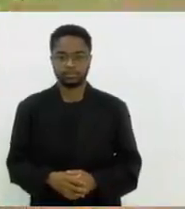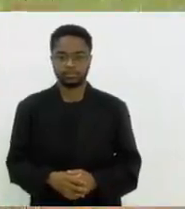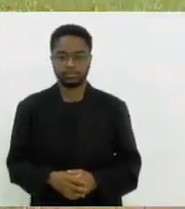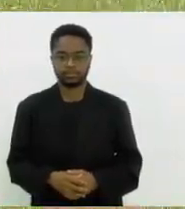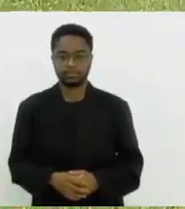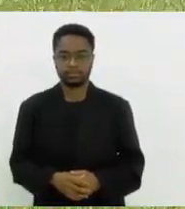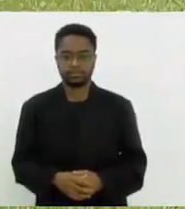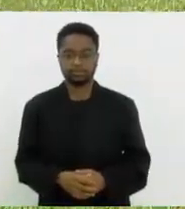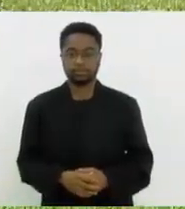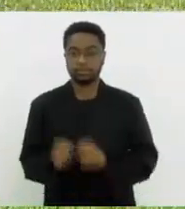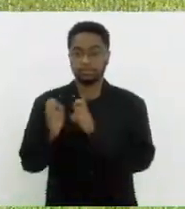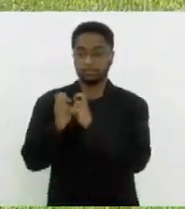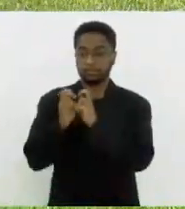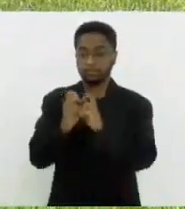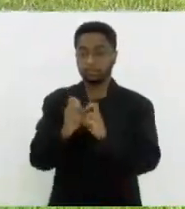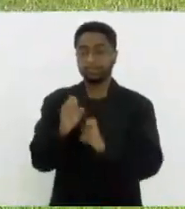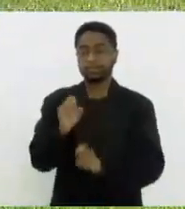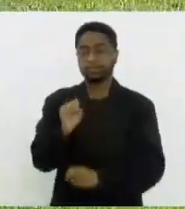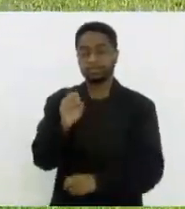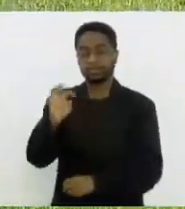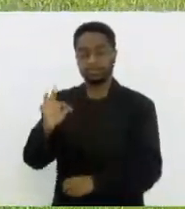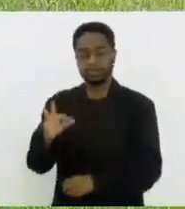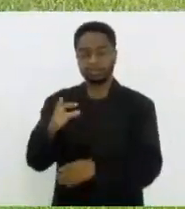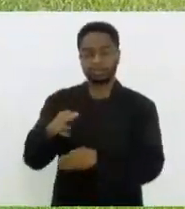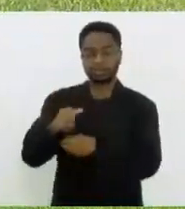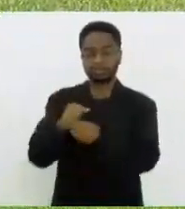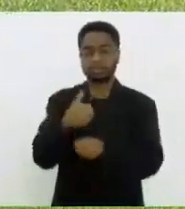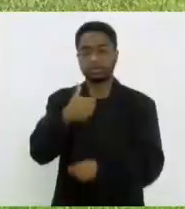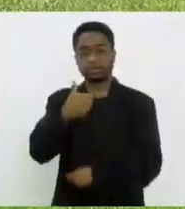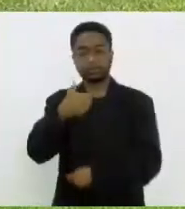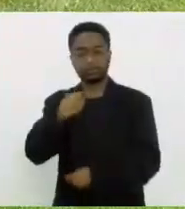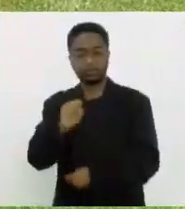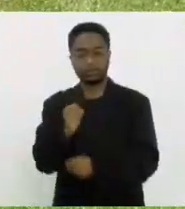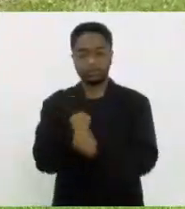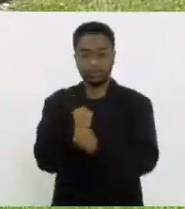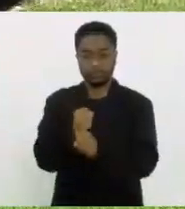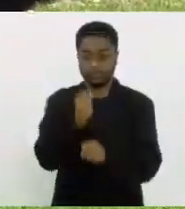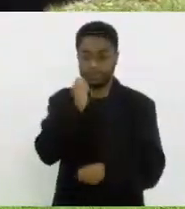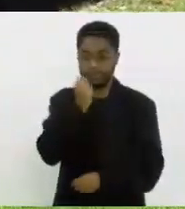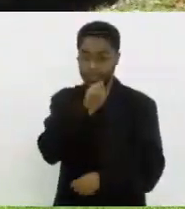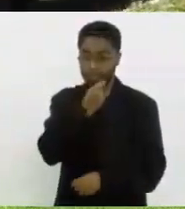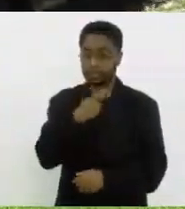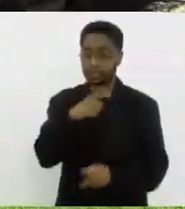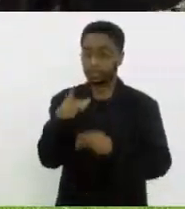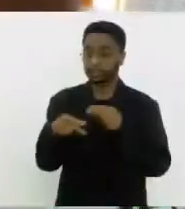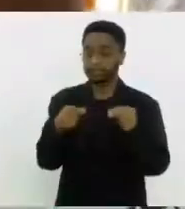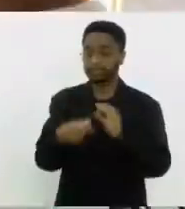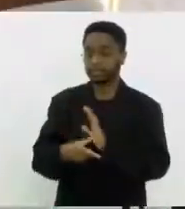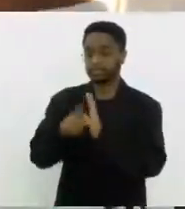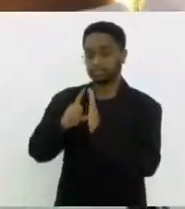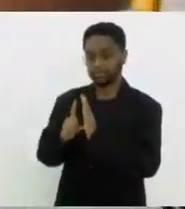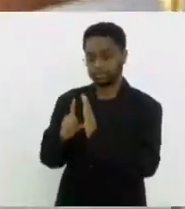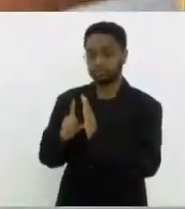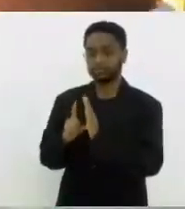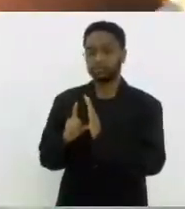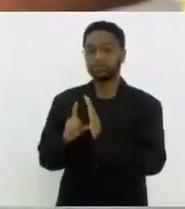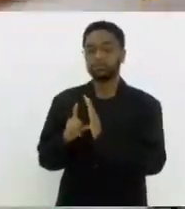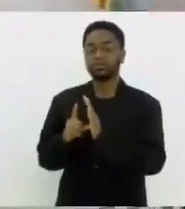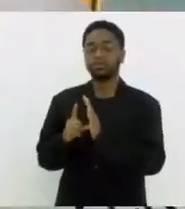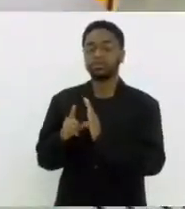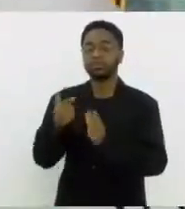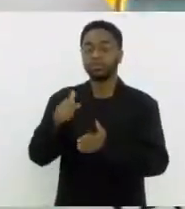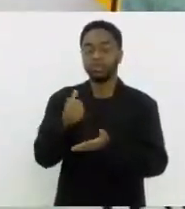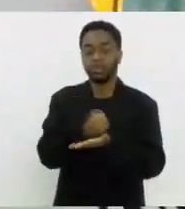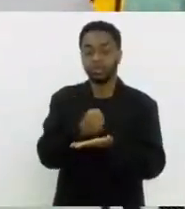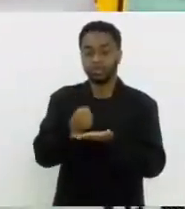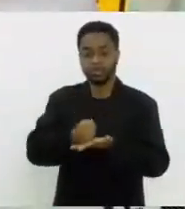O bonde de Santa Teresa, que completa 128 anos de existência em setembro, recebeu um presente antecipado. Sem contratação de condutores há